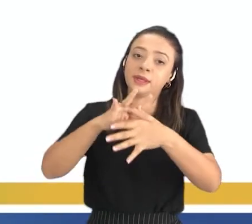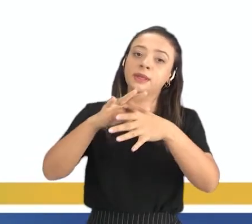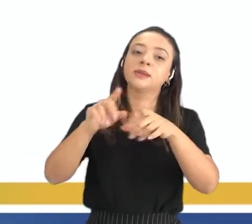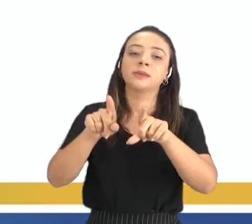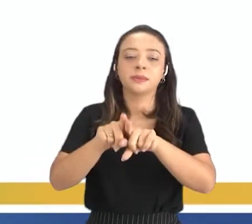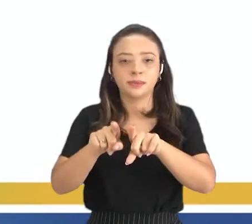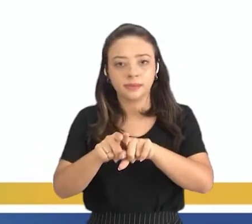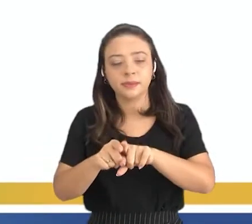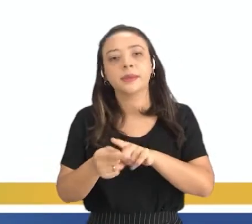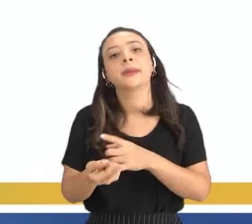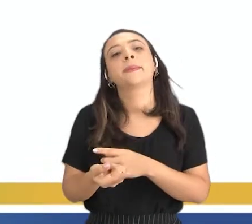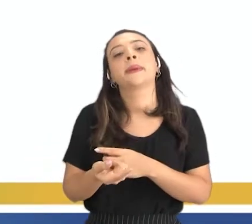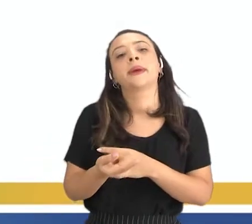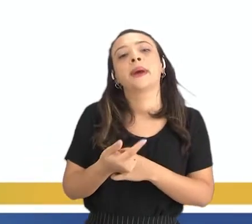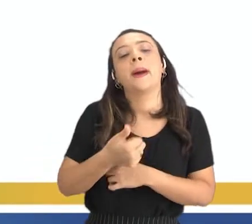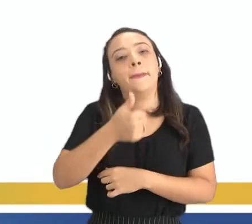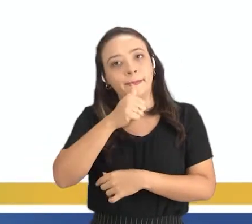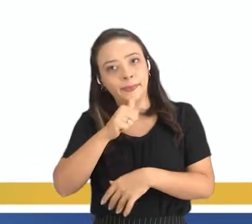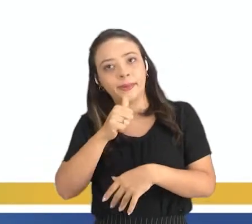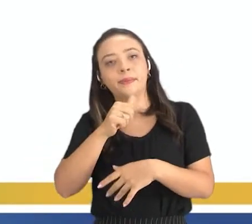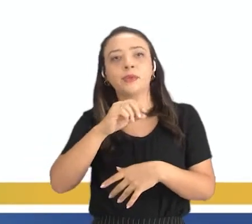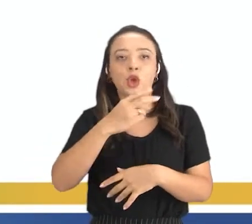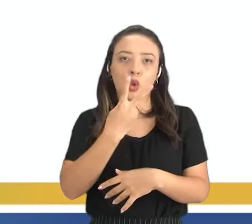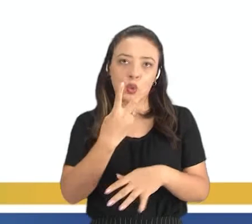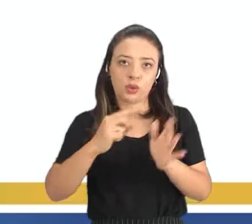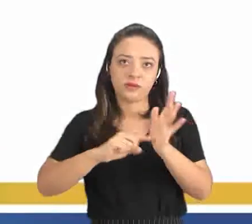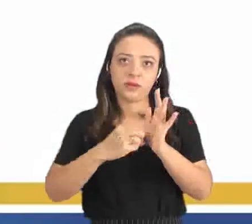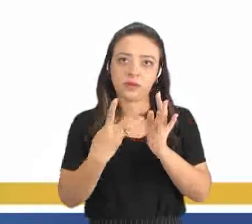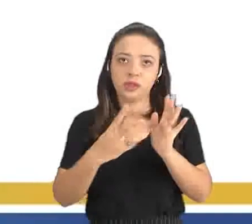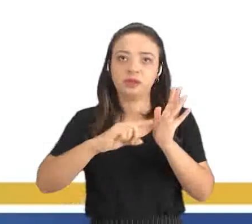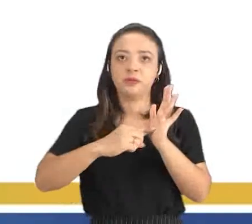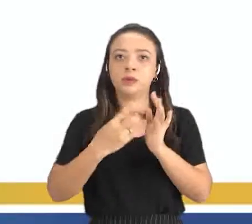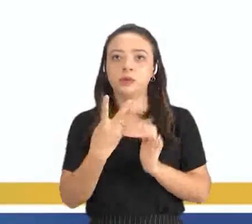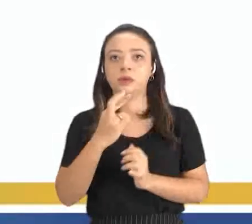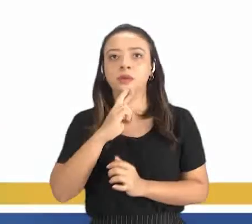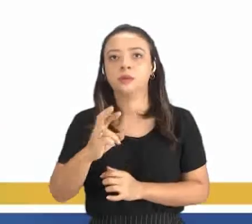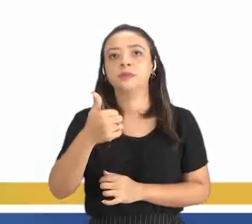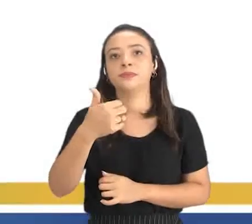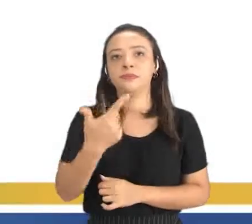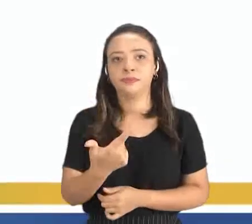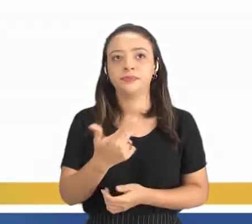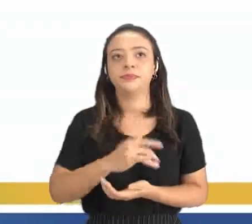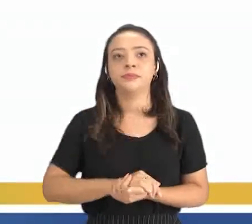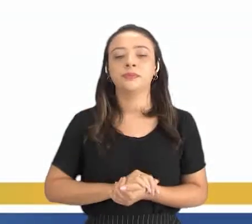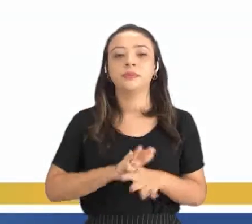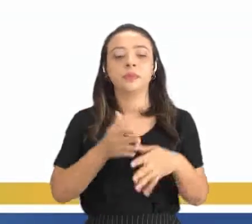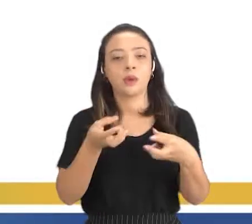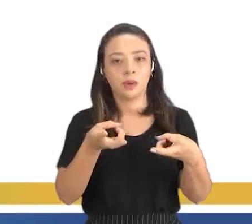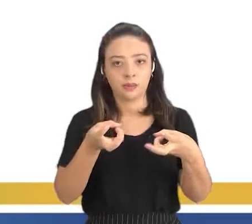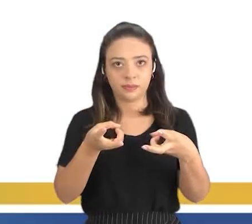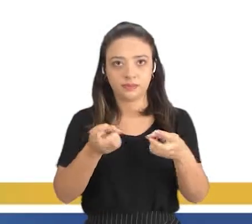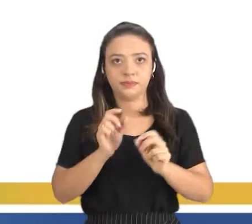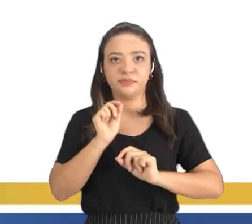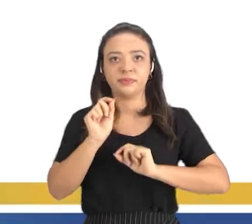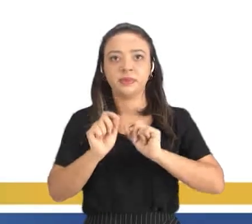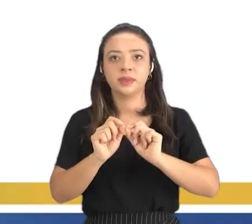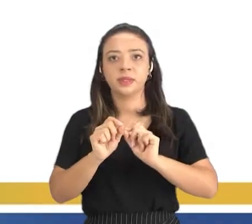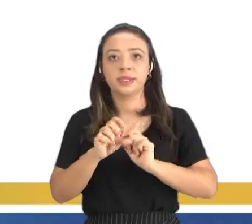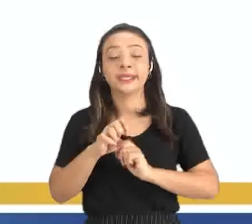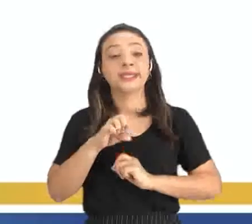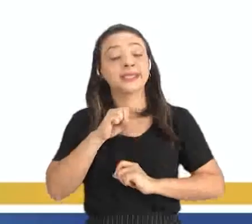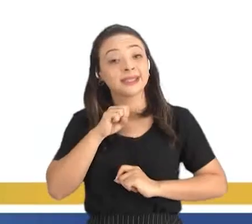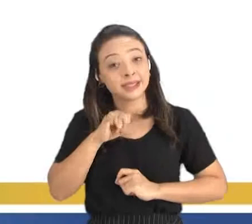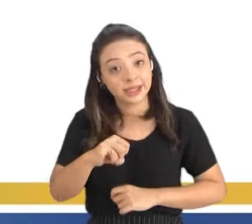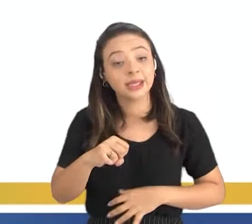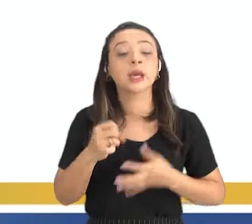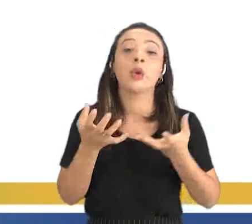de opções de bebida. Então, 2 vezes 3 é 6 e vezes 2 é igual a 12. Então, perceba que quando o meu interesse